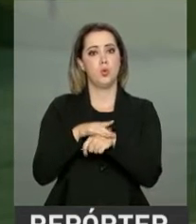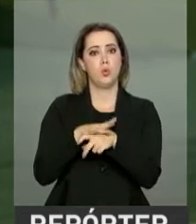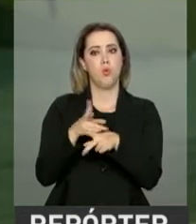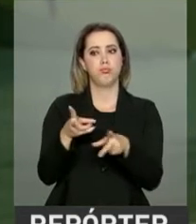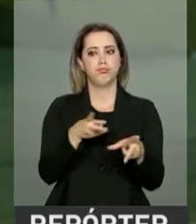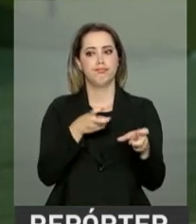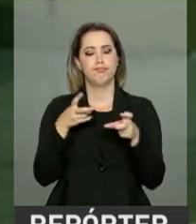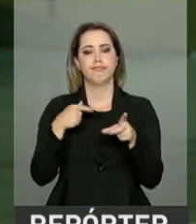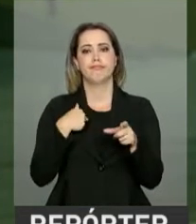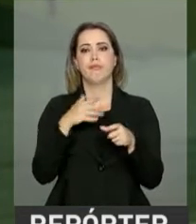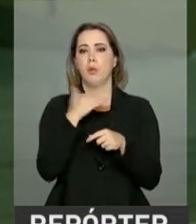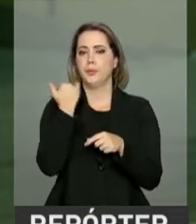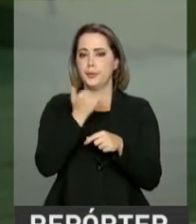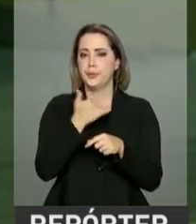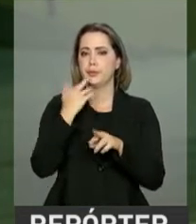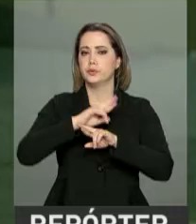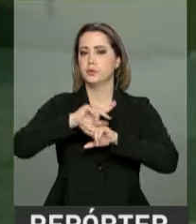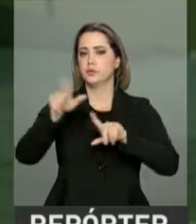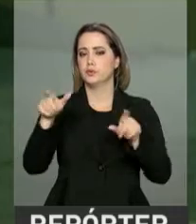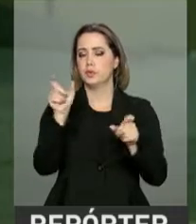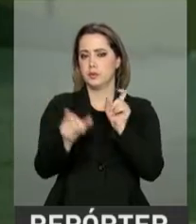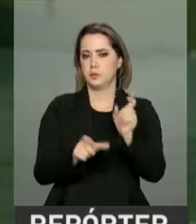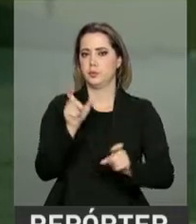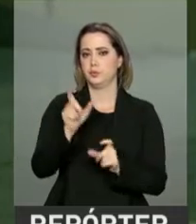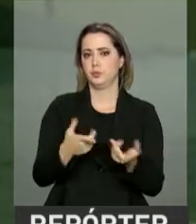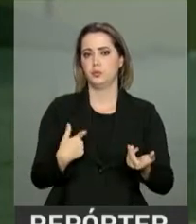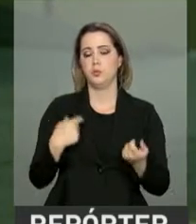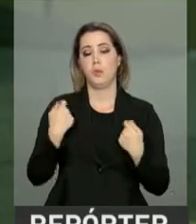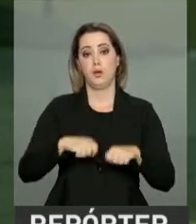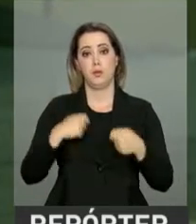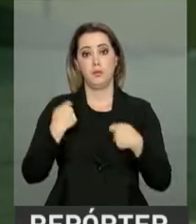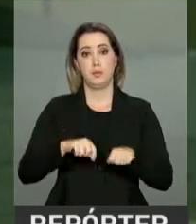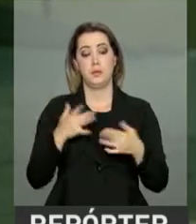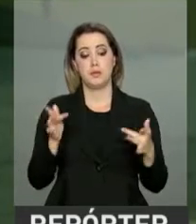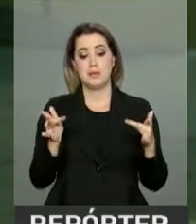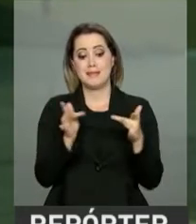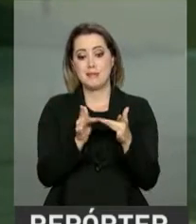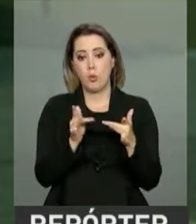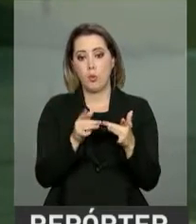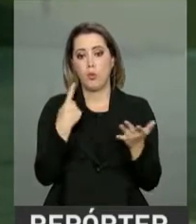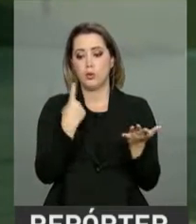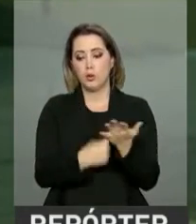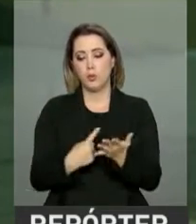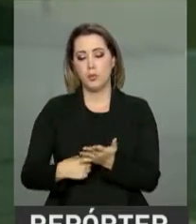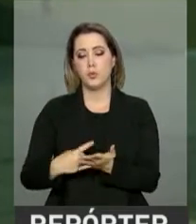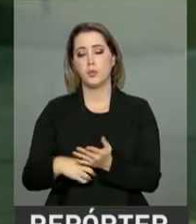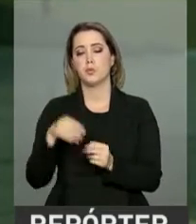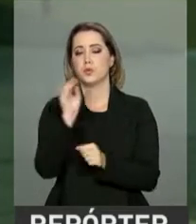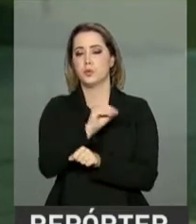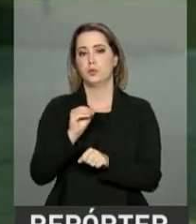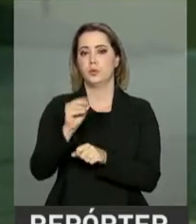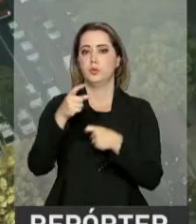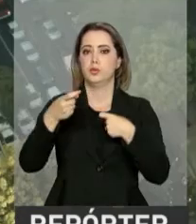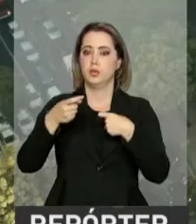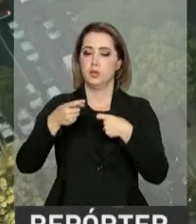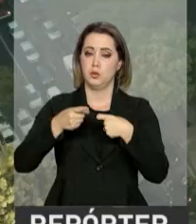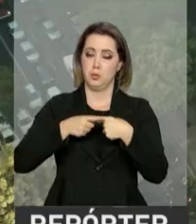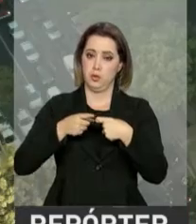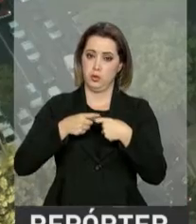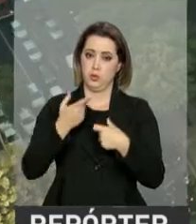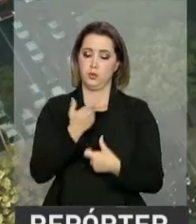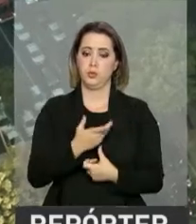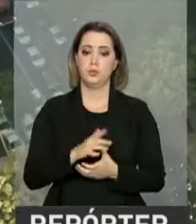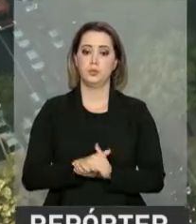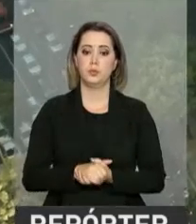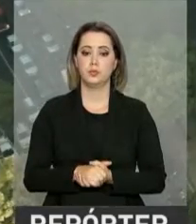provocou mortes. A campanha vai alertar para a necessidade de se aderir ao tratamento. Vamos conferir.